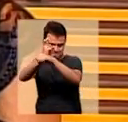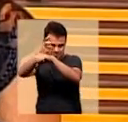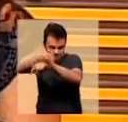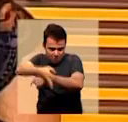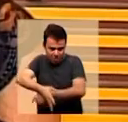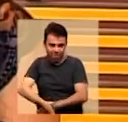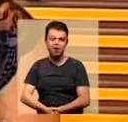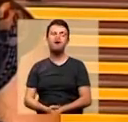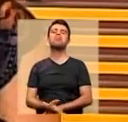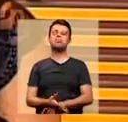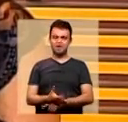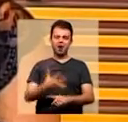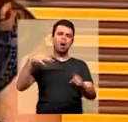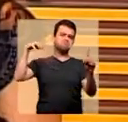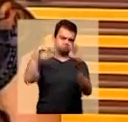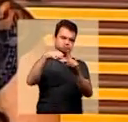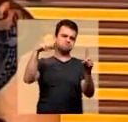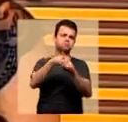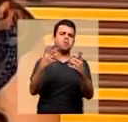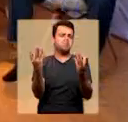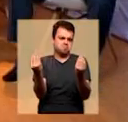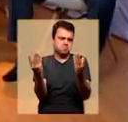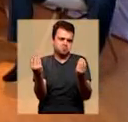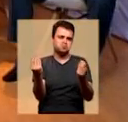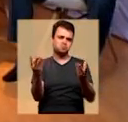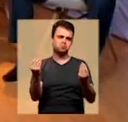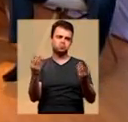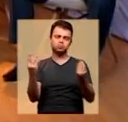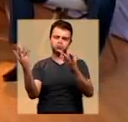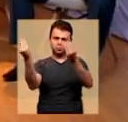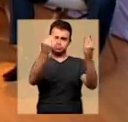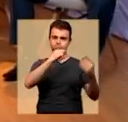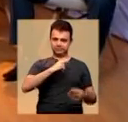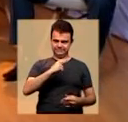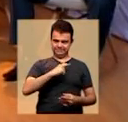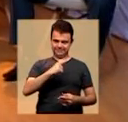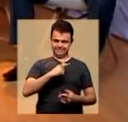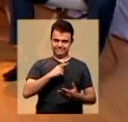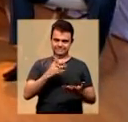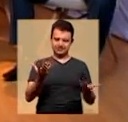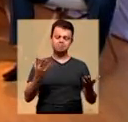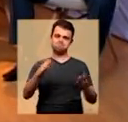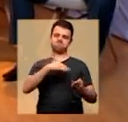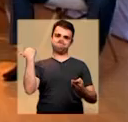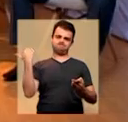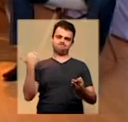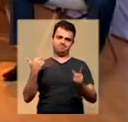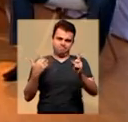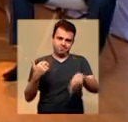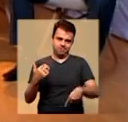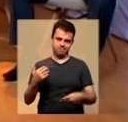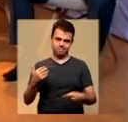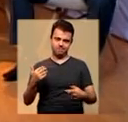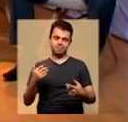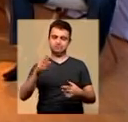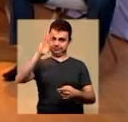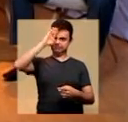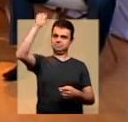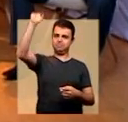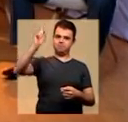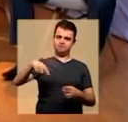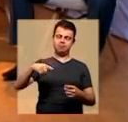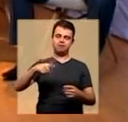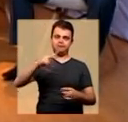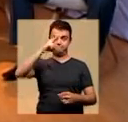da segunda. Na madrugada acaba acontecendo, assim, tem bastante acidente nesse óbito, né? Que a gente acaba focando bastante nesse